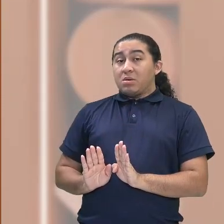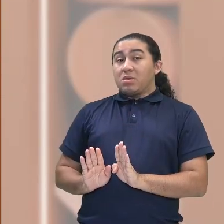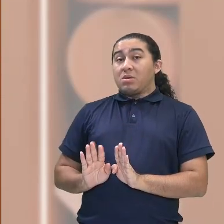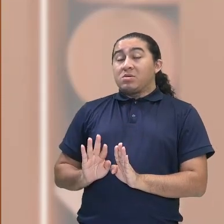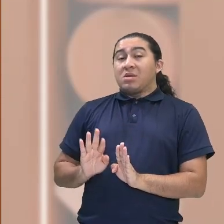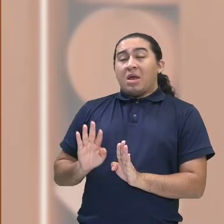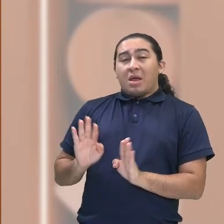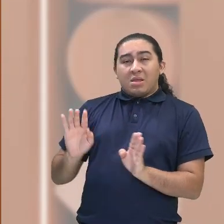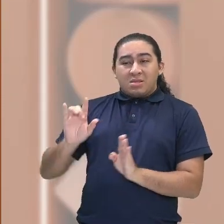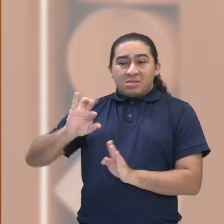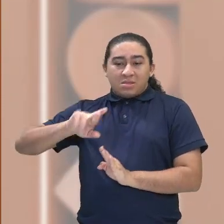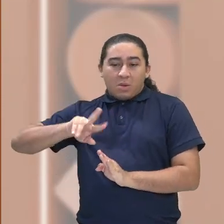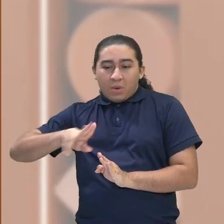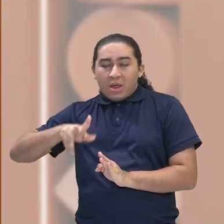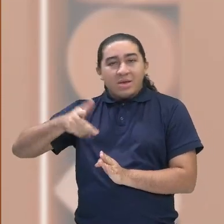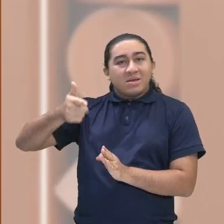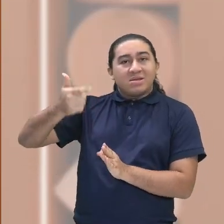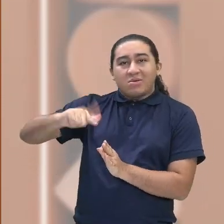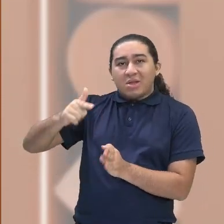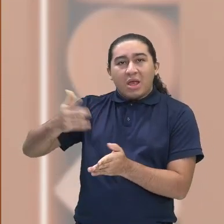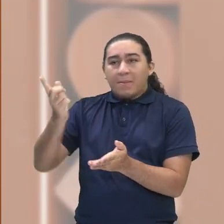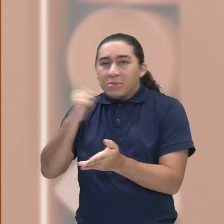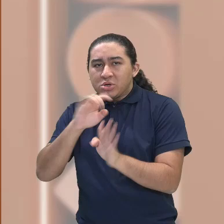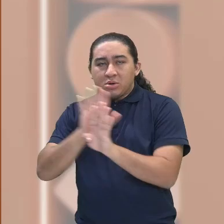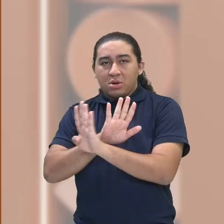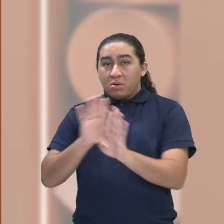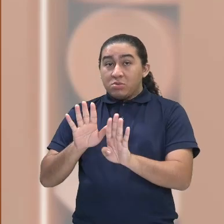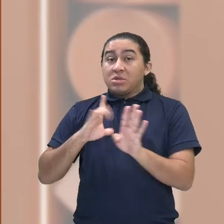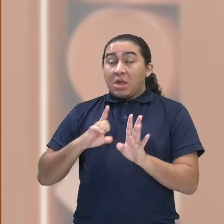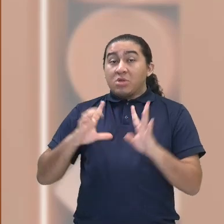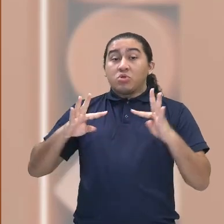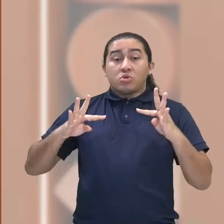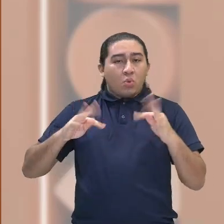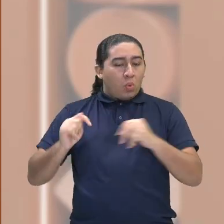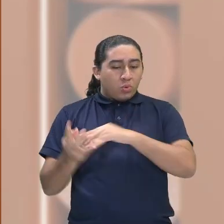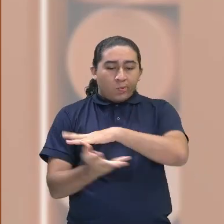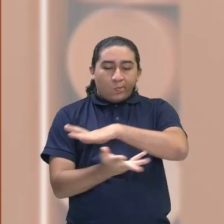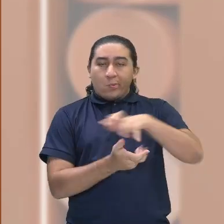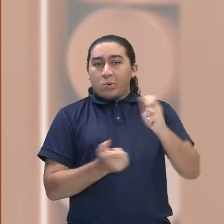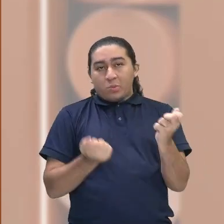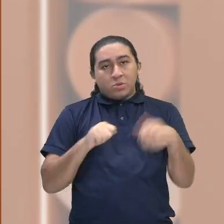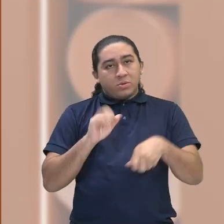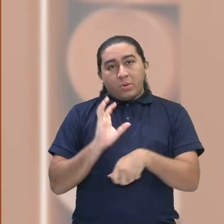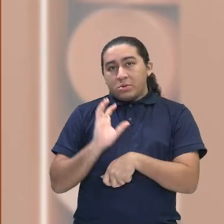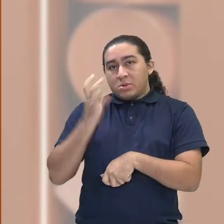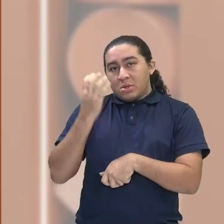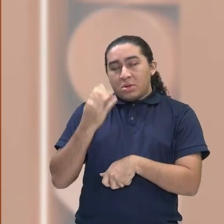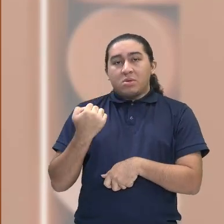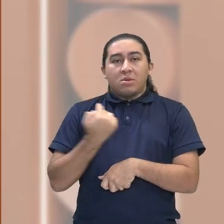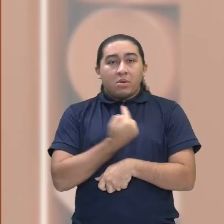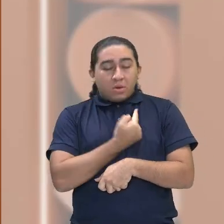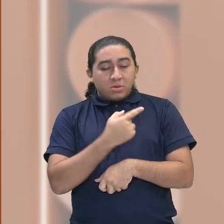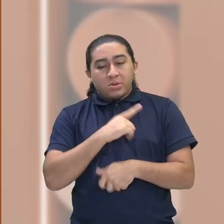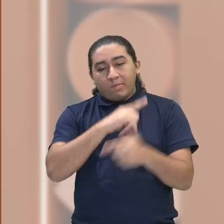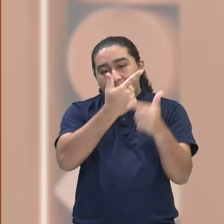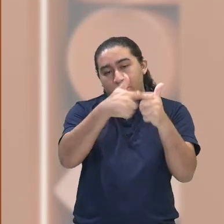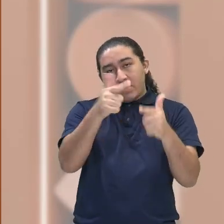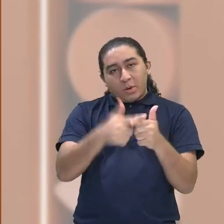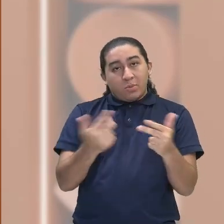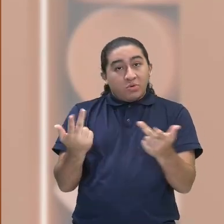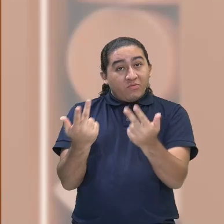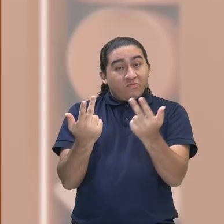aí existe em qualquer parte do mundo, inclusive no Brasil, né? Gente passando fome, gente passando necessidade e tudo